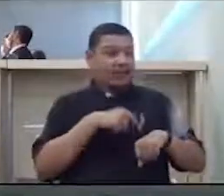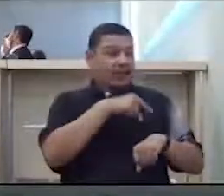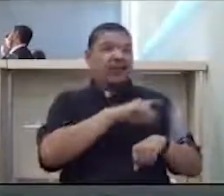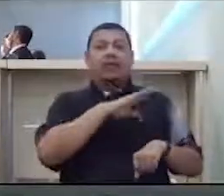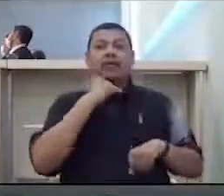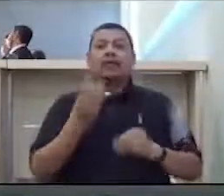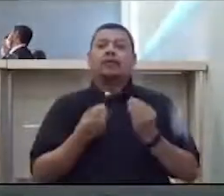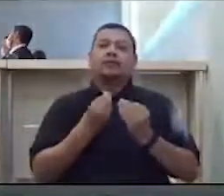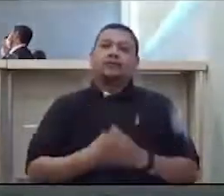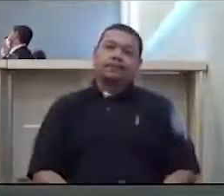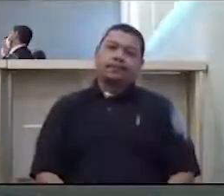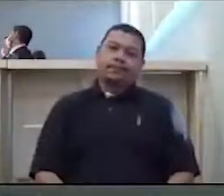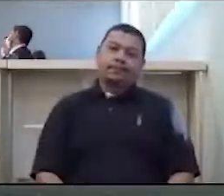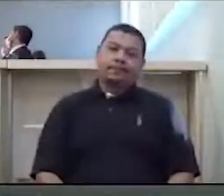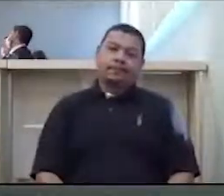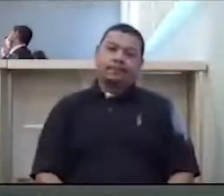e aí?